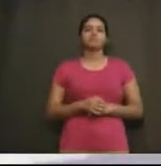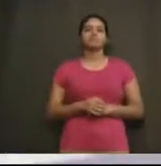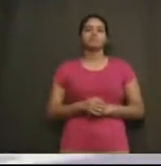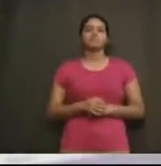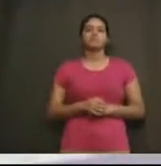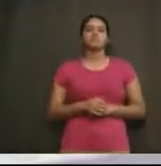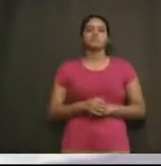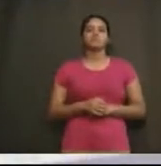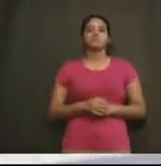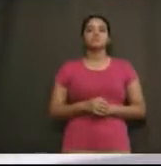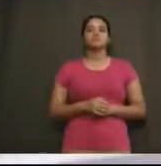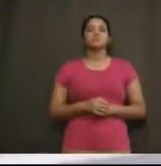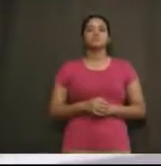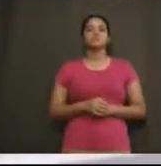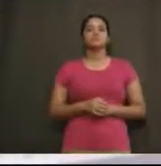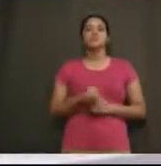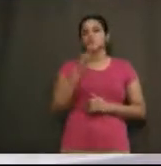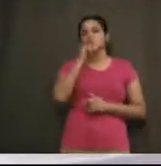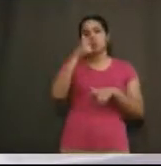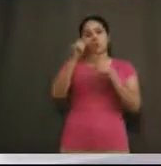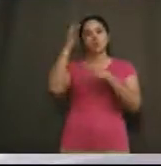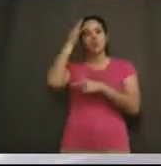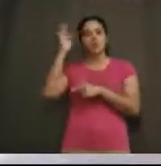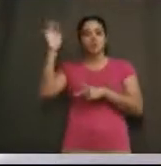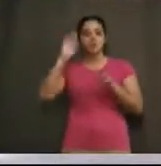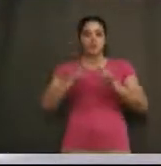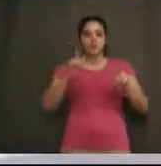prova, de demonstração do teorema, etc.